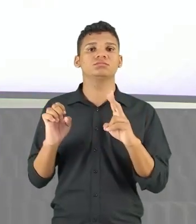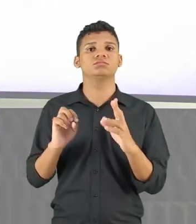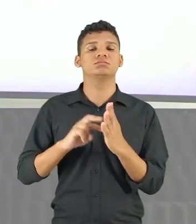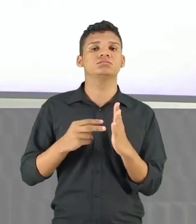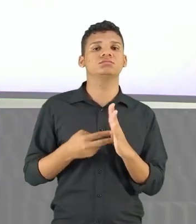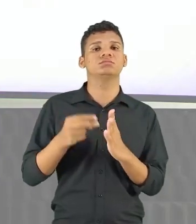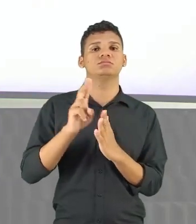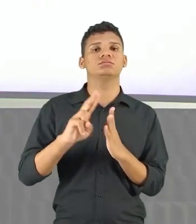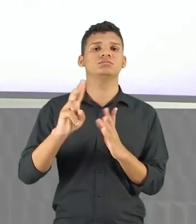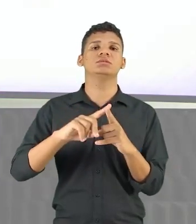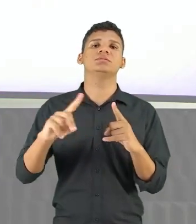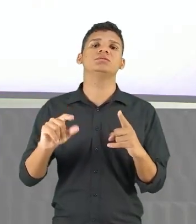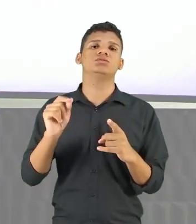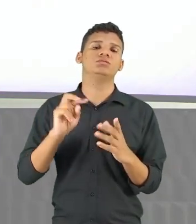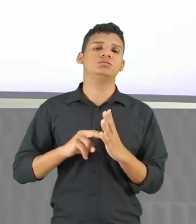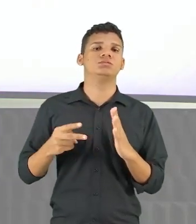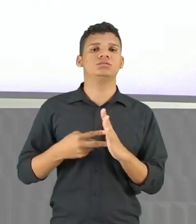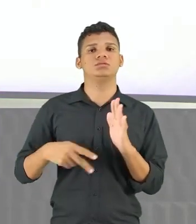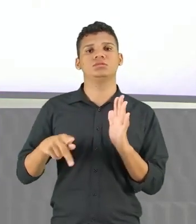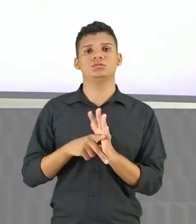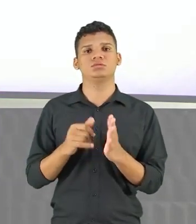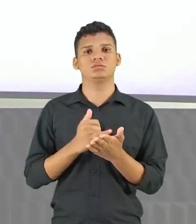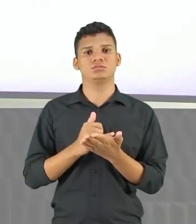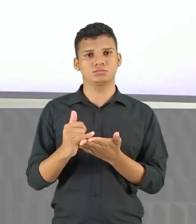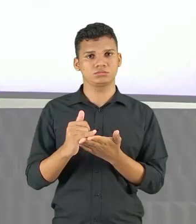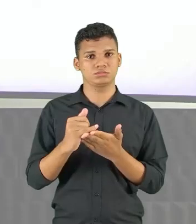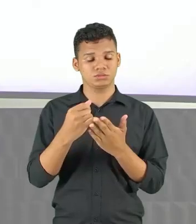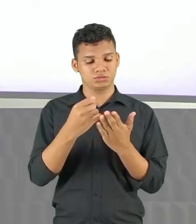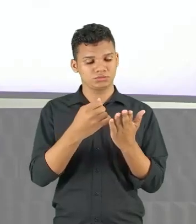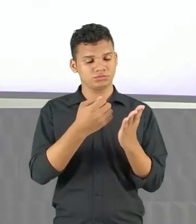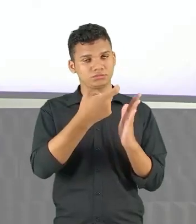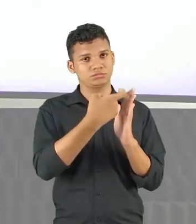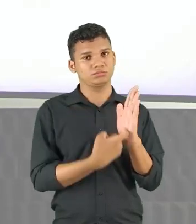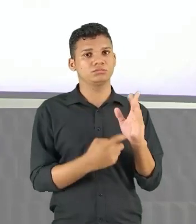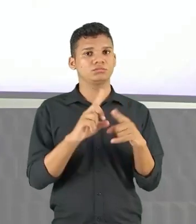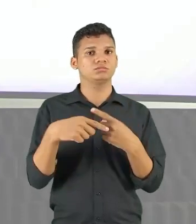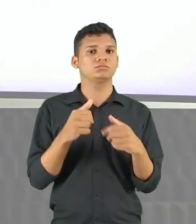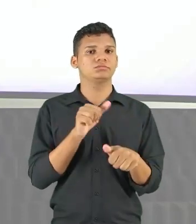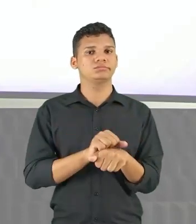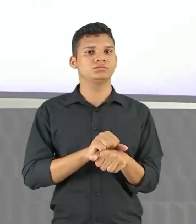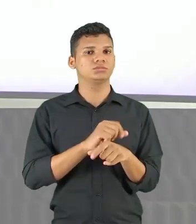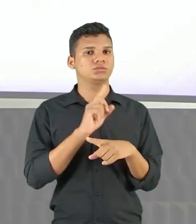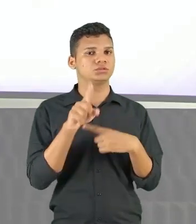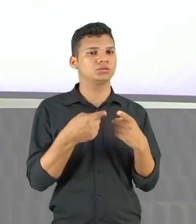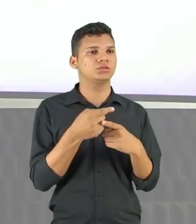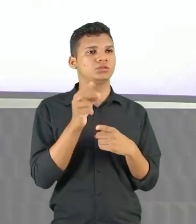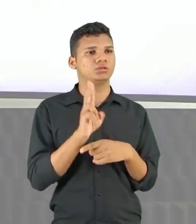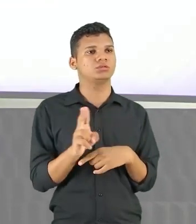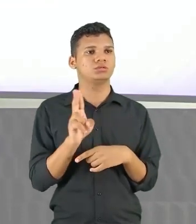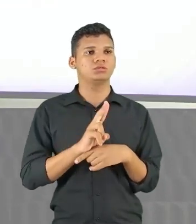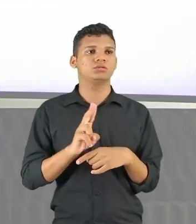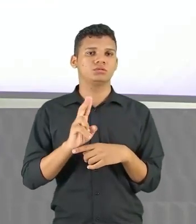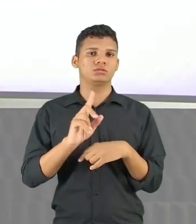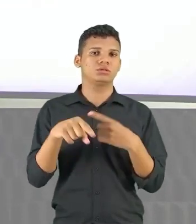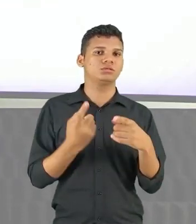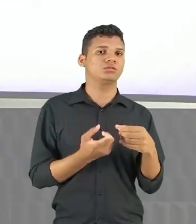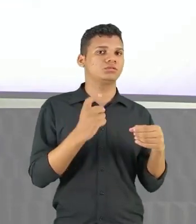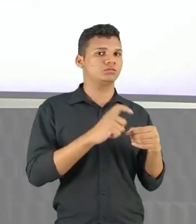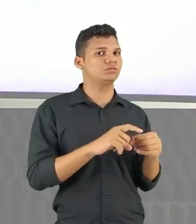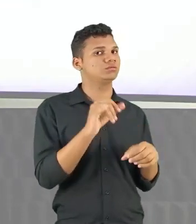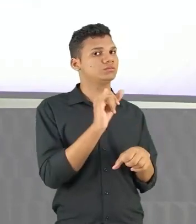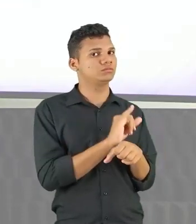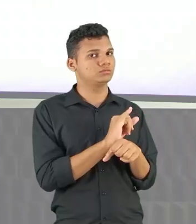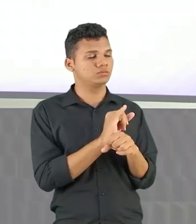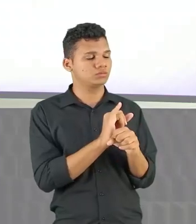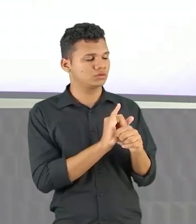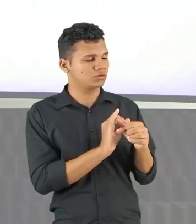utilização dela, né? A sua aplicabilidade no texto. Então, vocês vão pausar, vão olhar cada um desses elementos, voltar lá no texto e